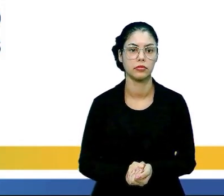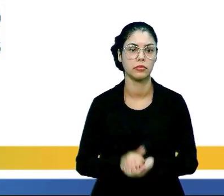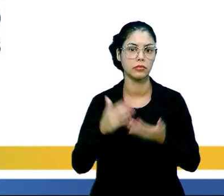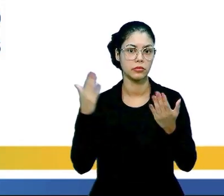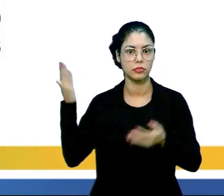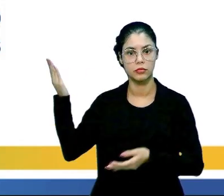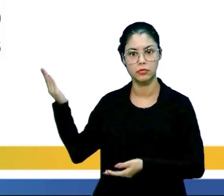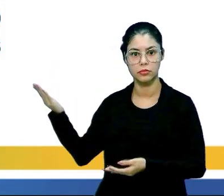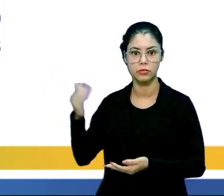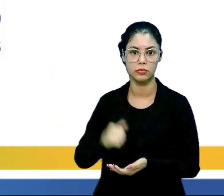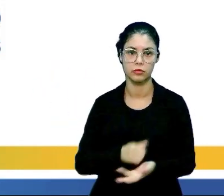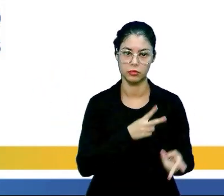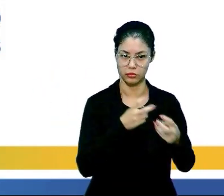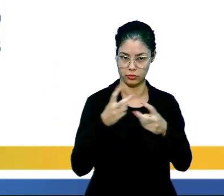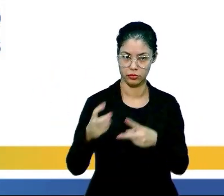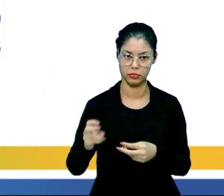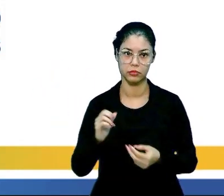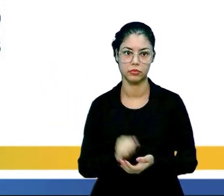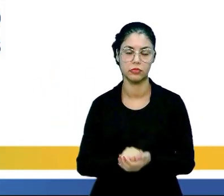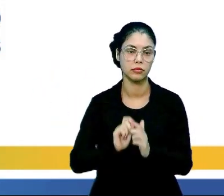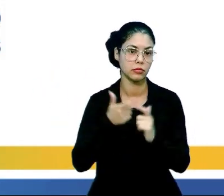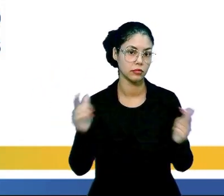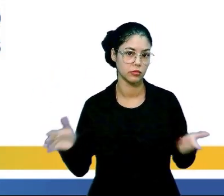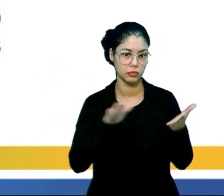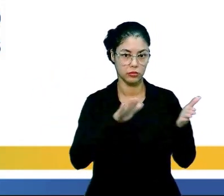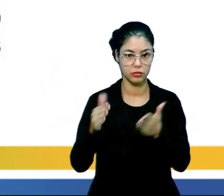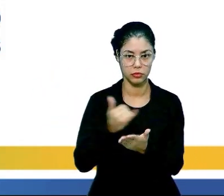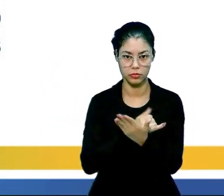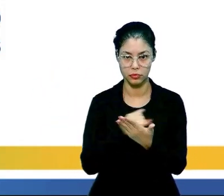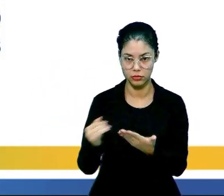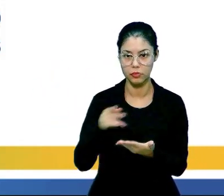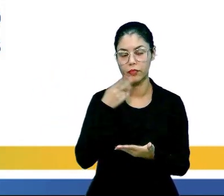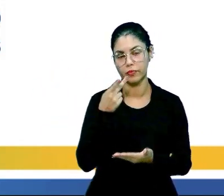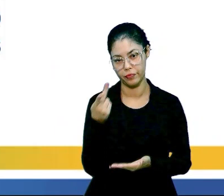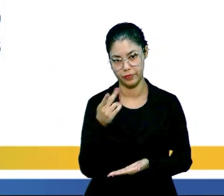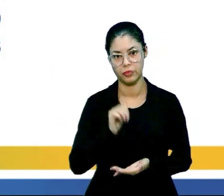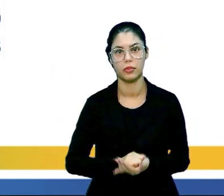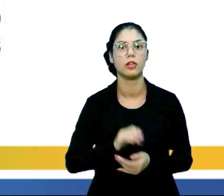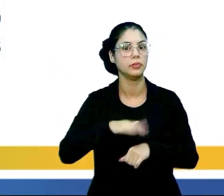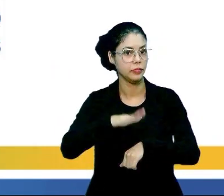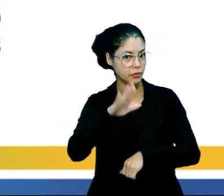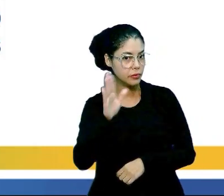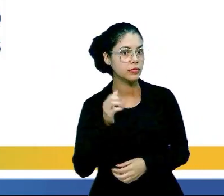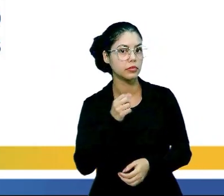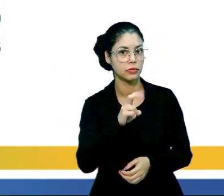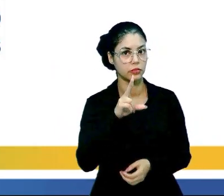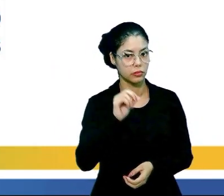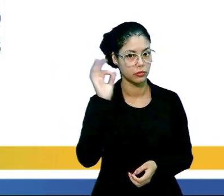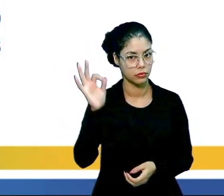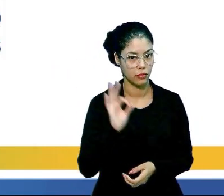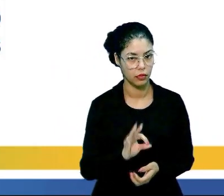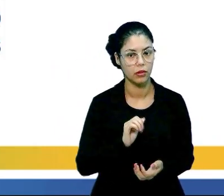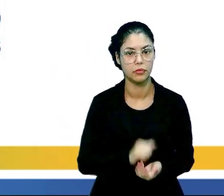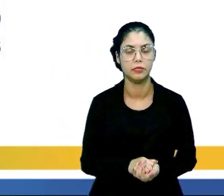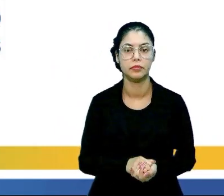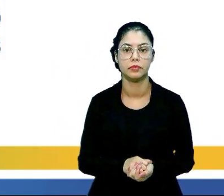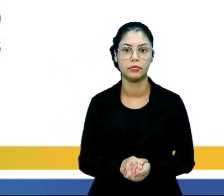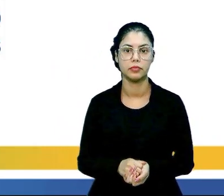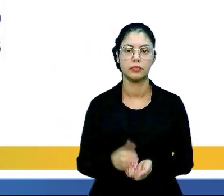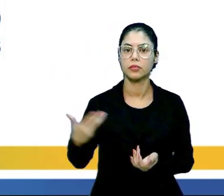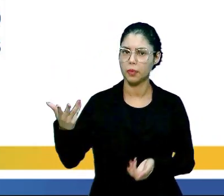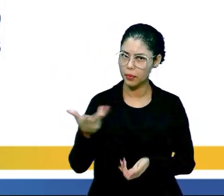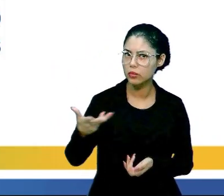E aí tá aqui, ó. Se você observar, a maior parte da introdução, eu diria até que mais de 50%, 60% por aí,